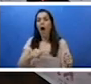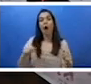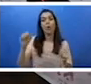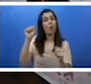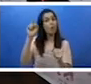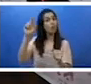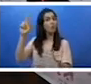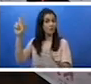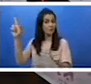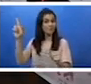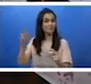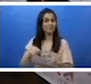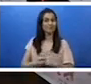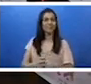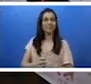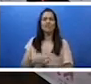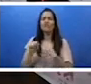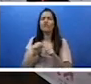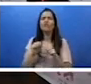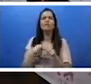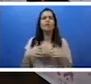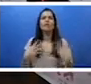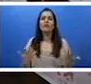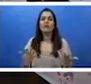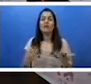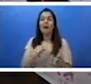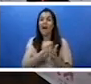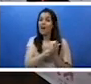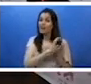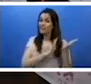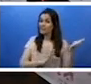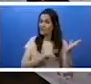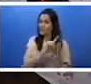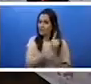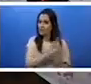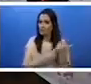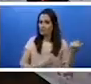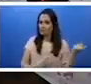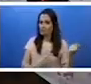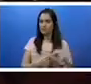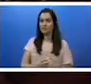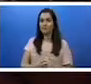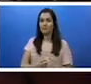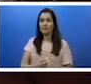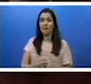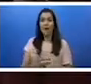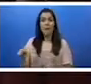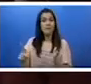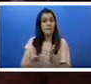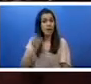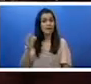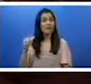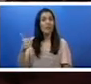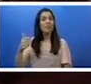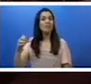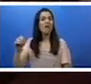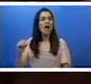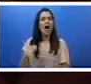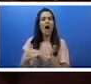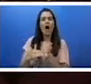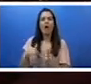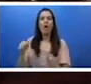aéreo, a gente vai fazer o quê? A nossa atividade da apostila. Vamos lá, na página 10 e 11, tudo